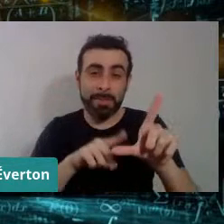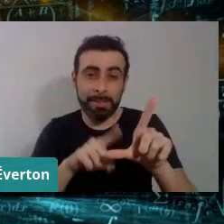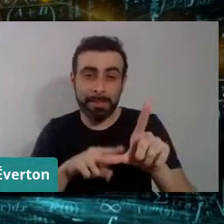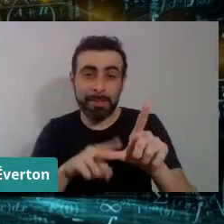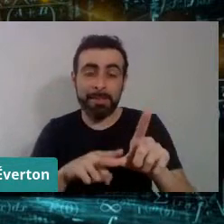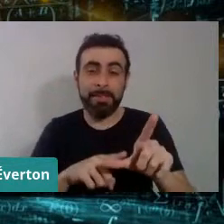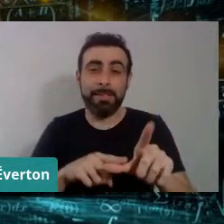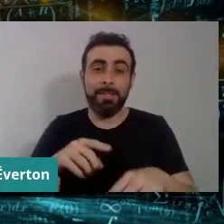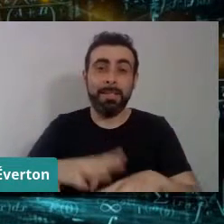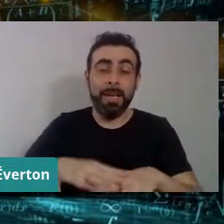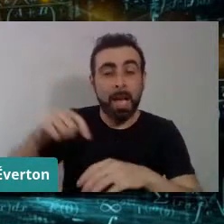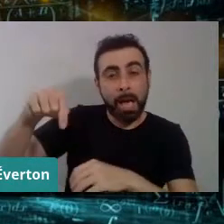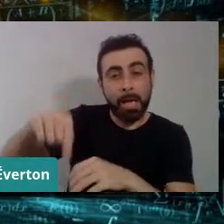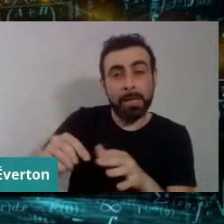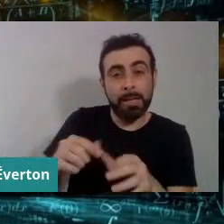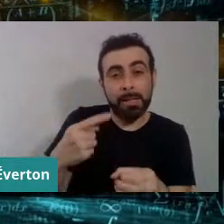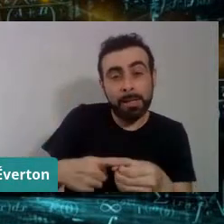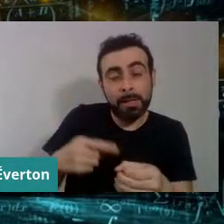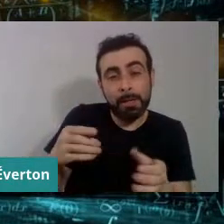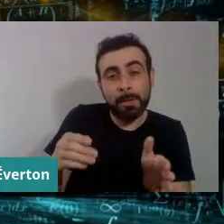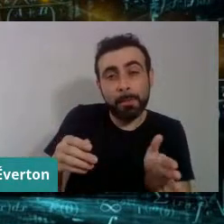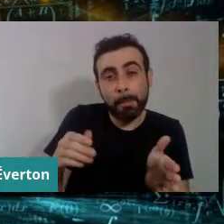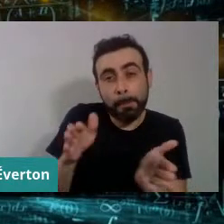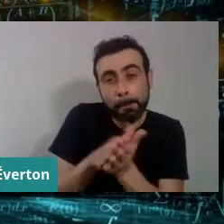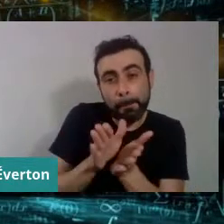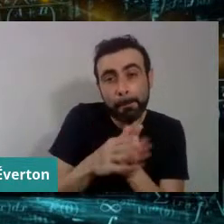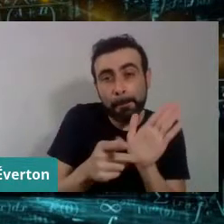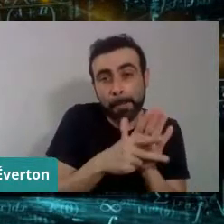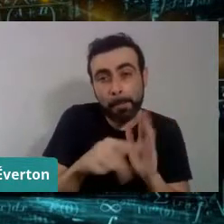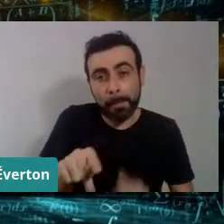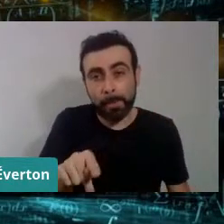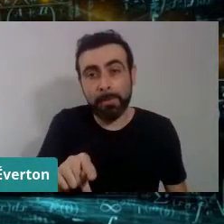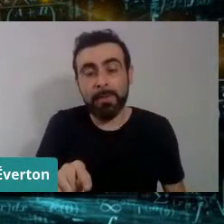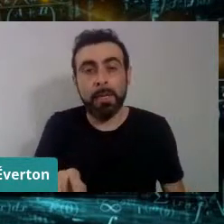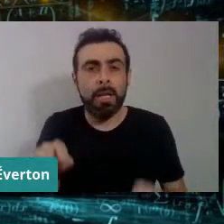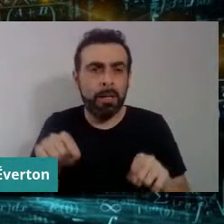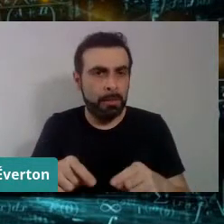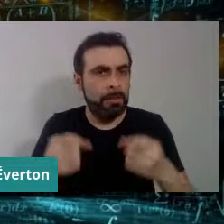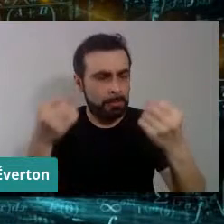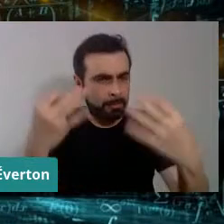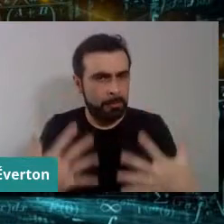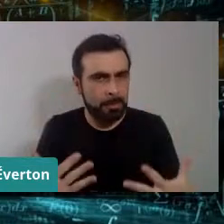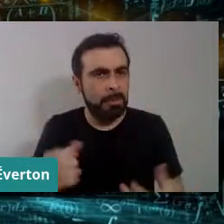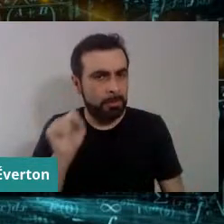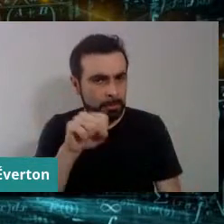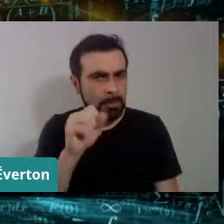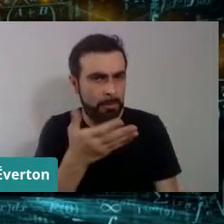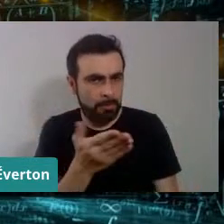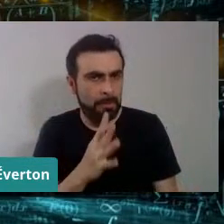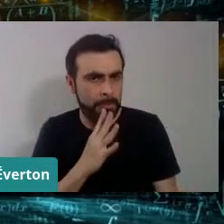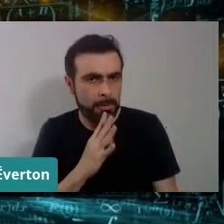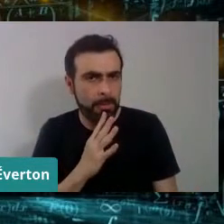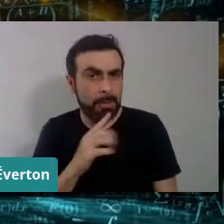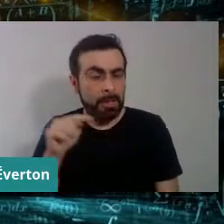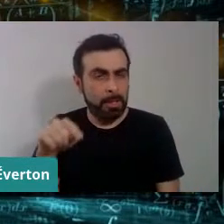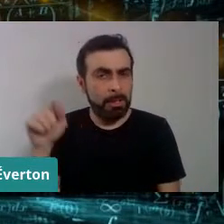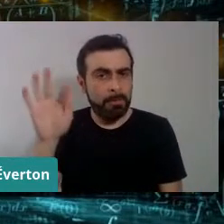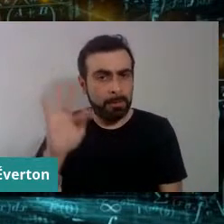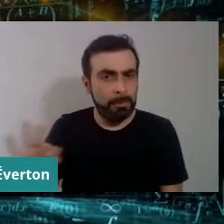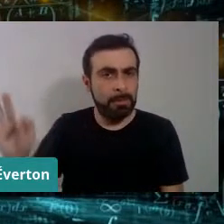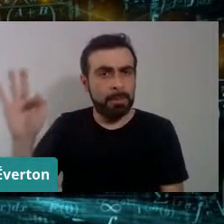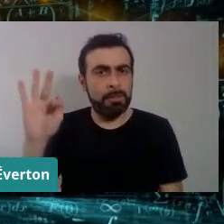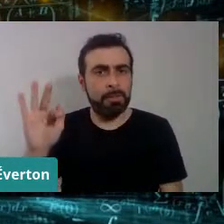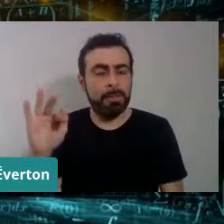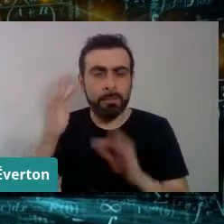Claro que eu estou falando da Faculdade de Filosofia, Ciências e Letras de